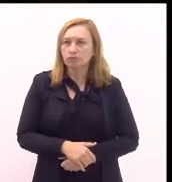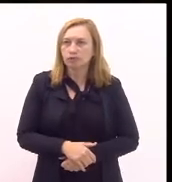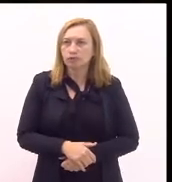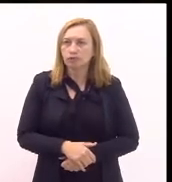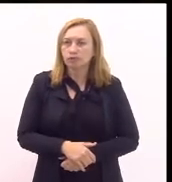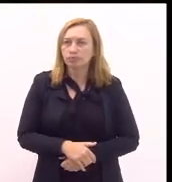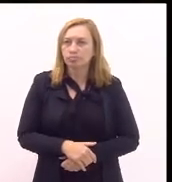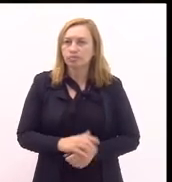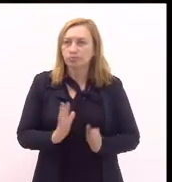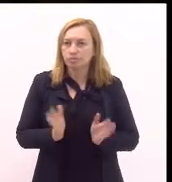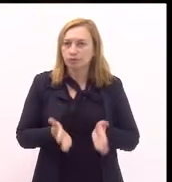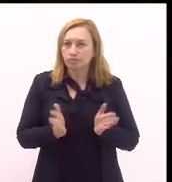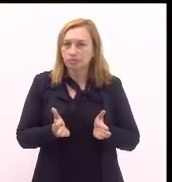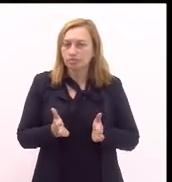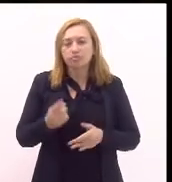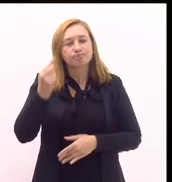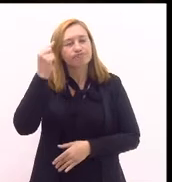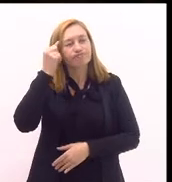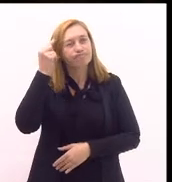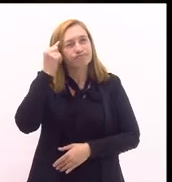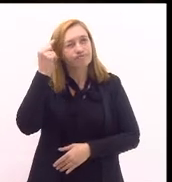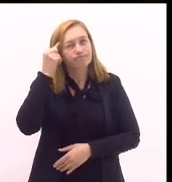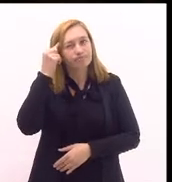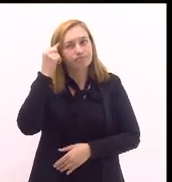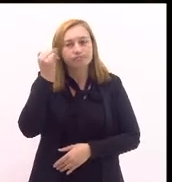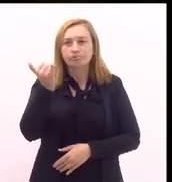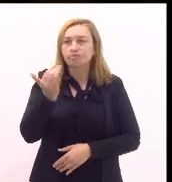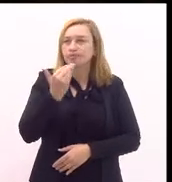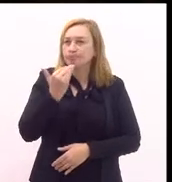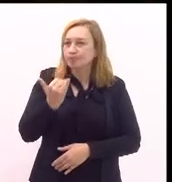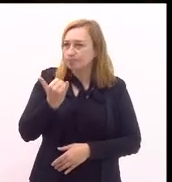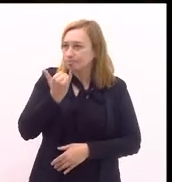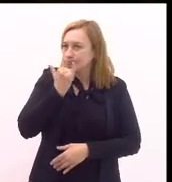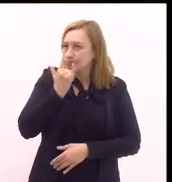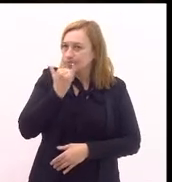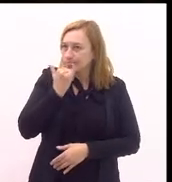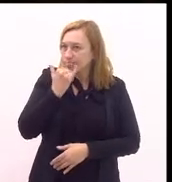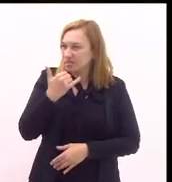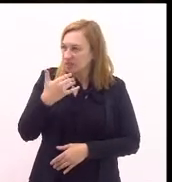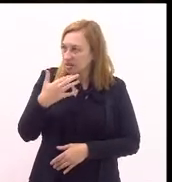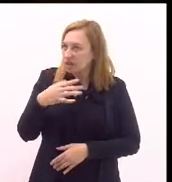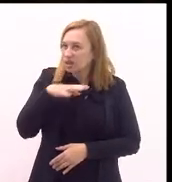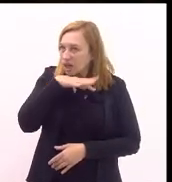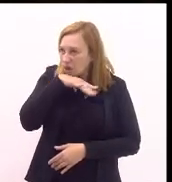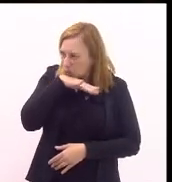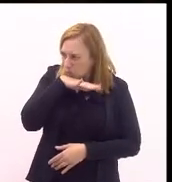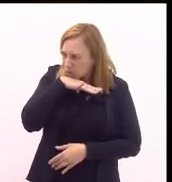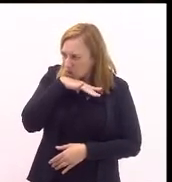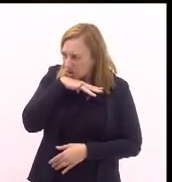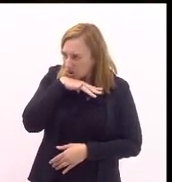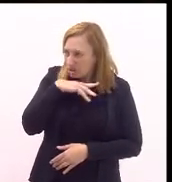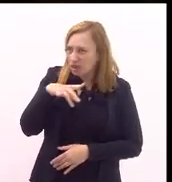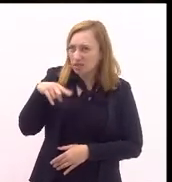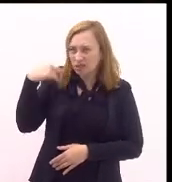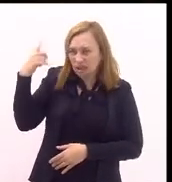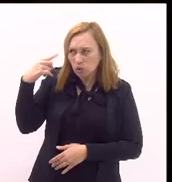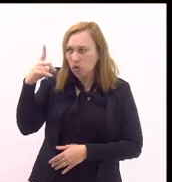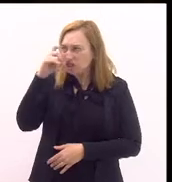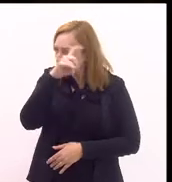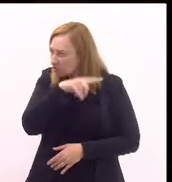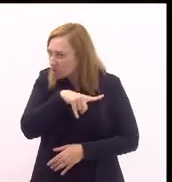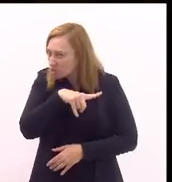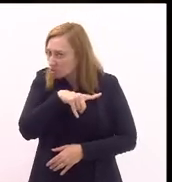juventude que tá hoje aí pensando Com perdão da palavra que tá brabo e o bagulho tá doido que tá